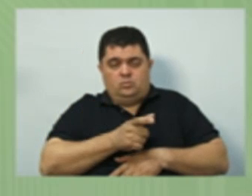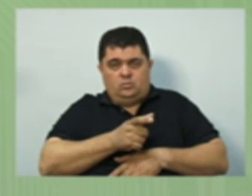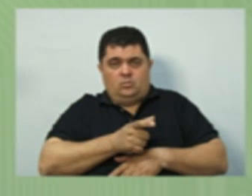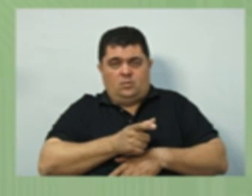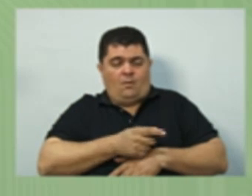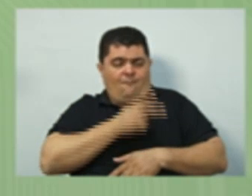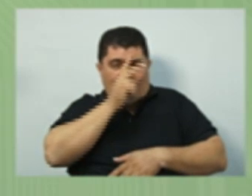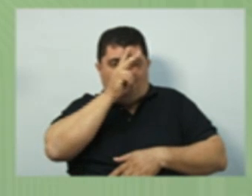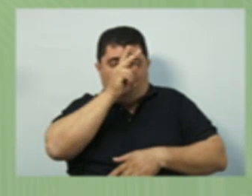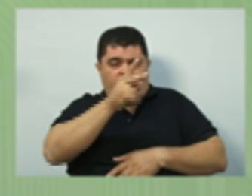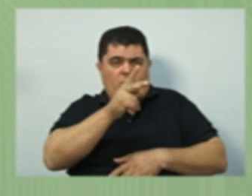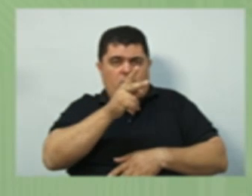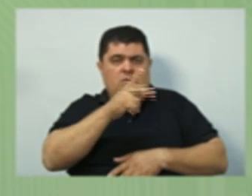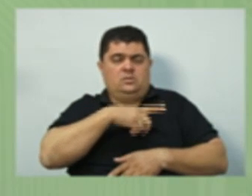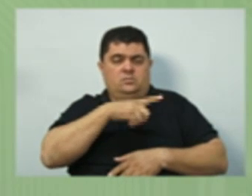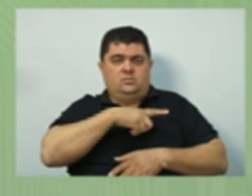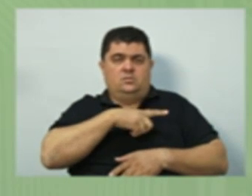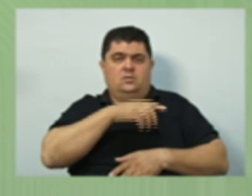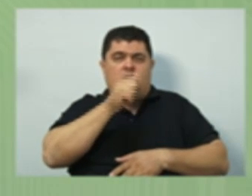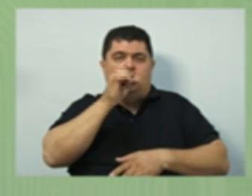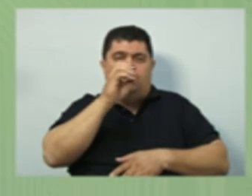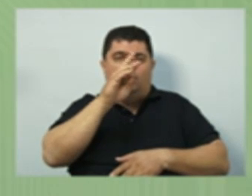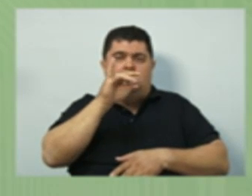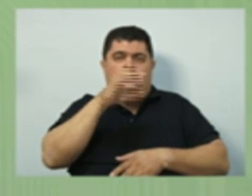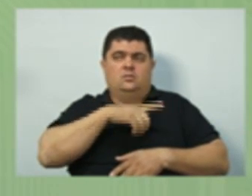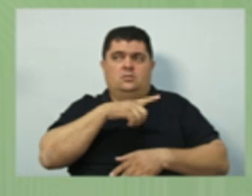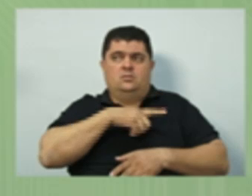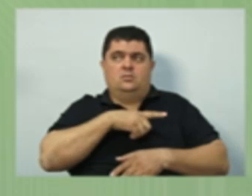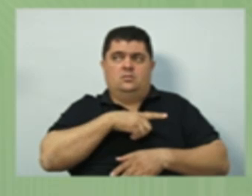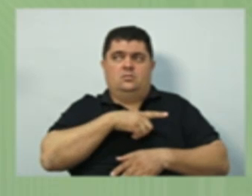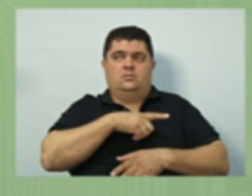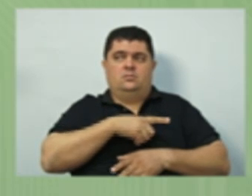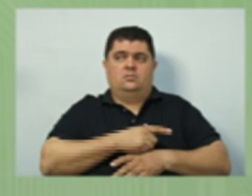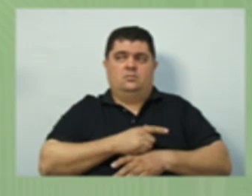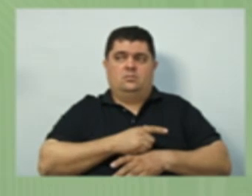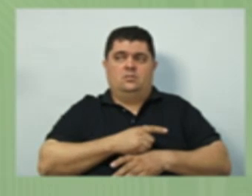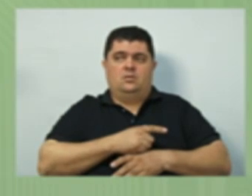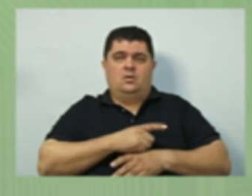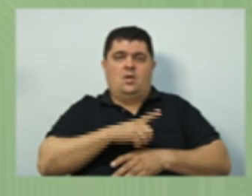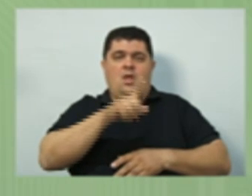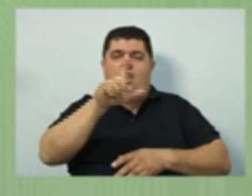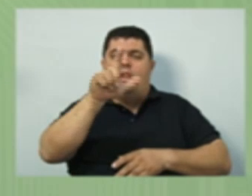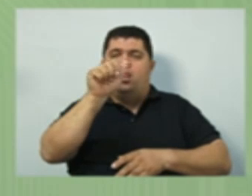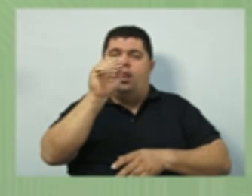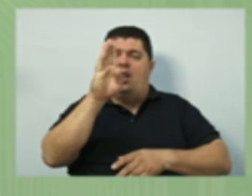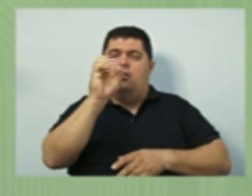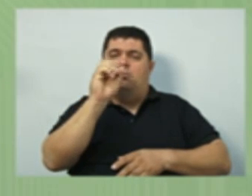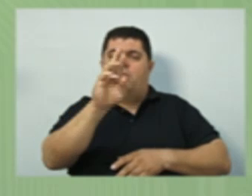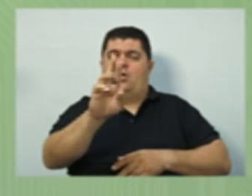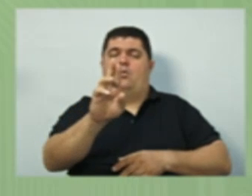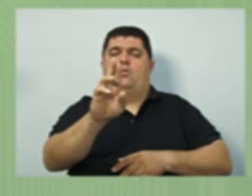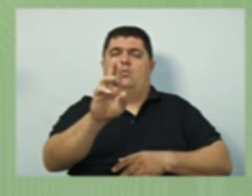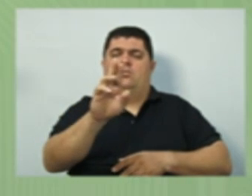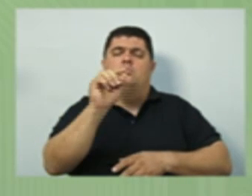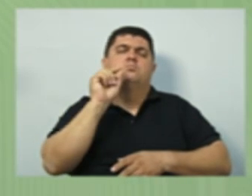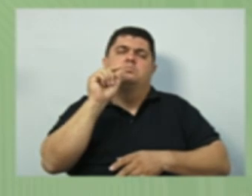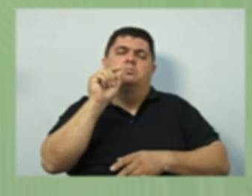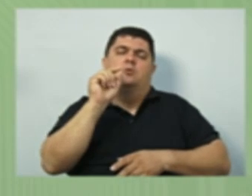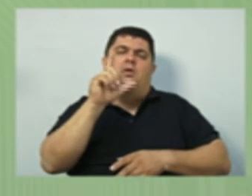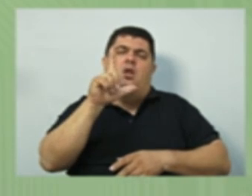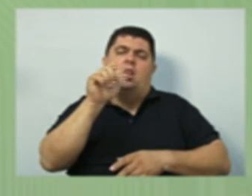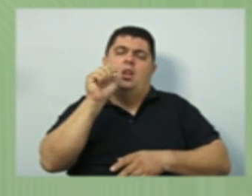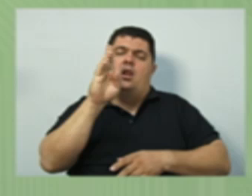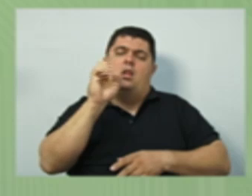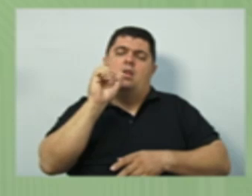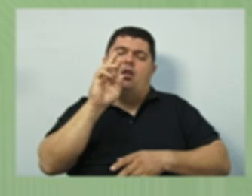muito forte. Aristóteles chama esta ação de labor. Labor é a